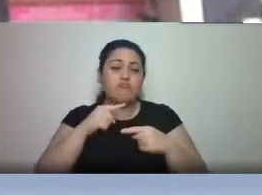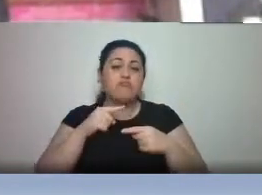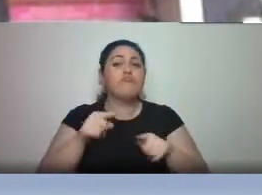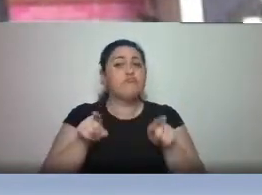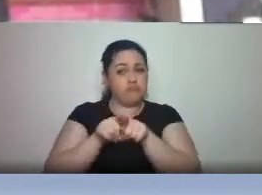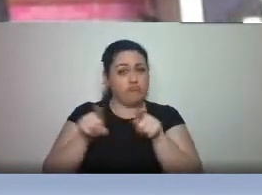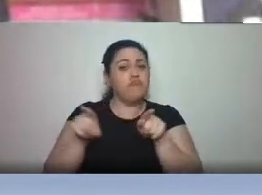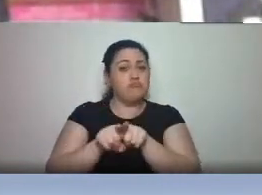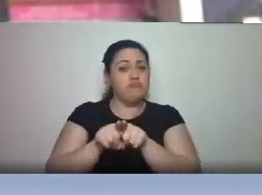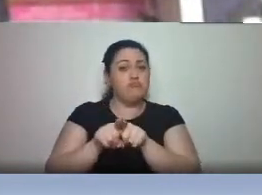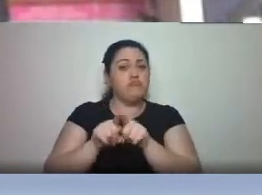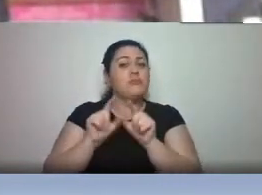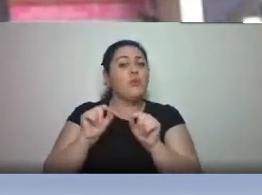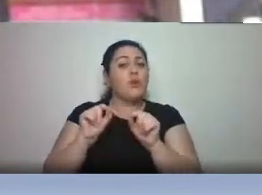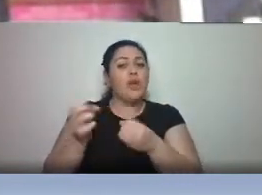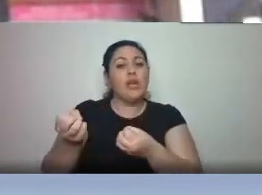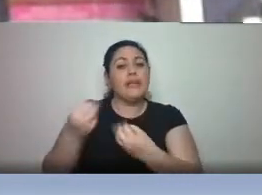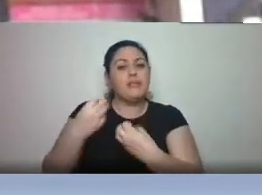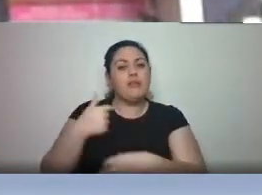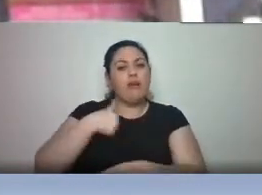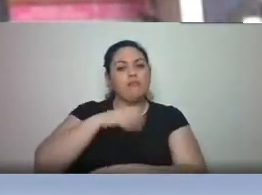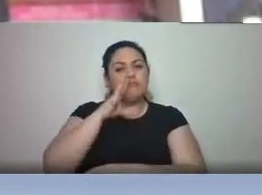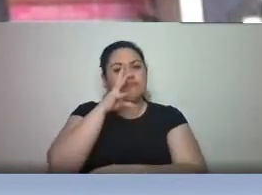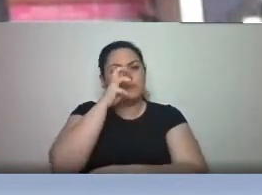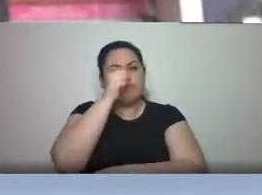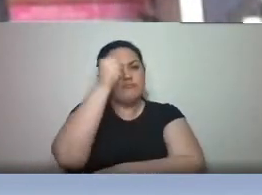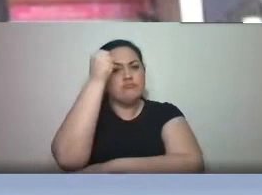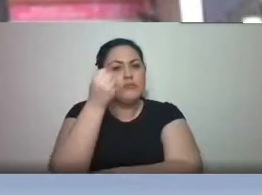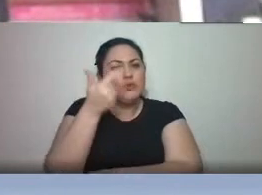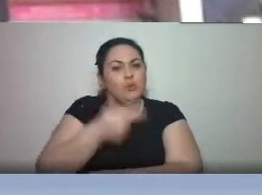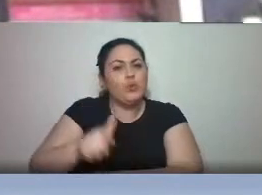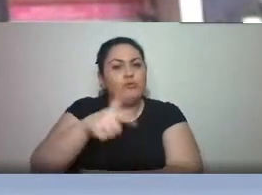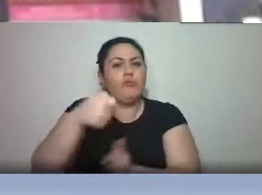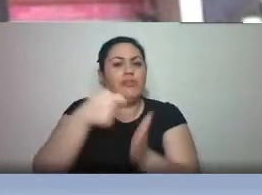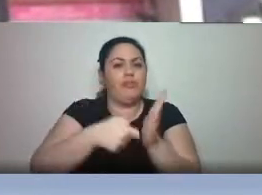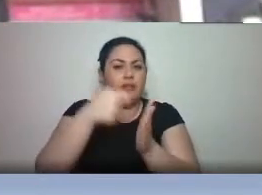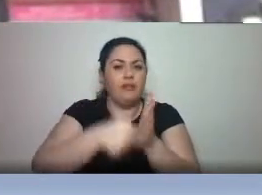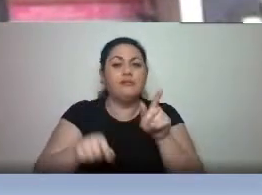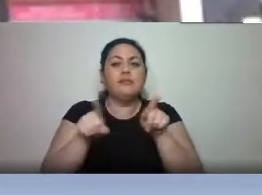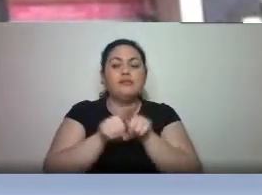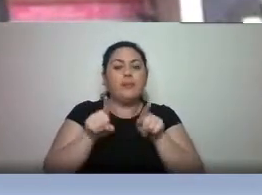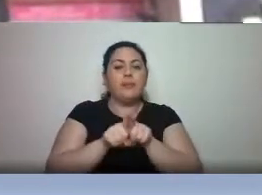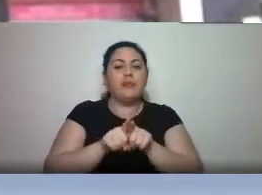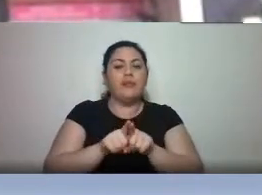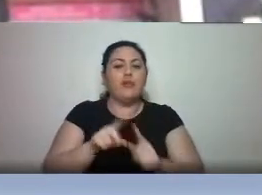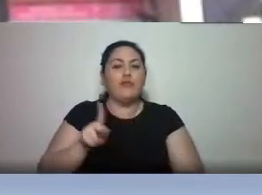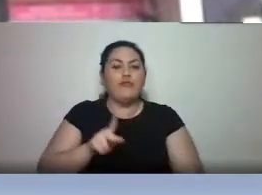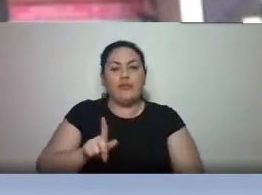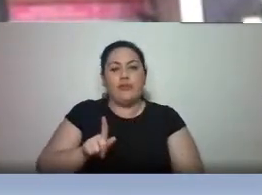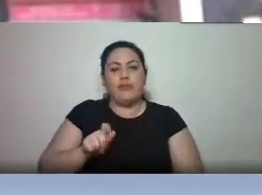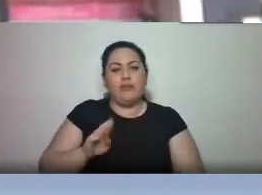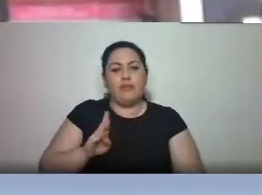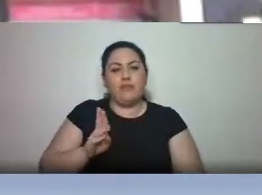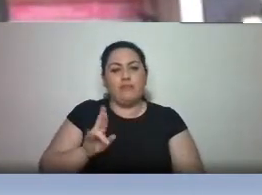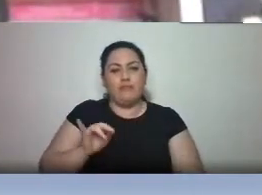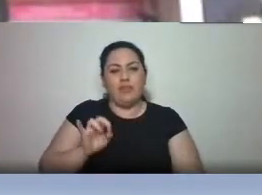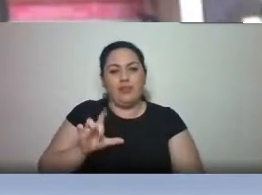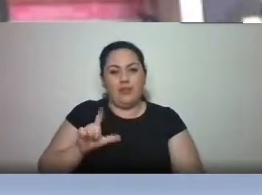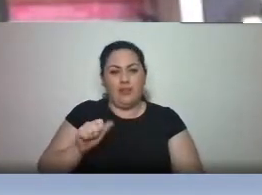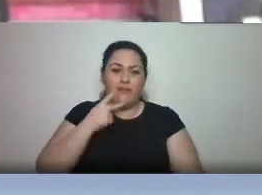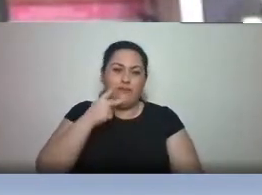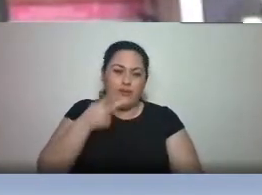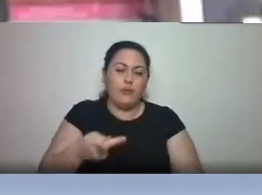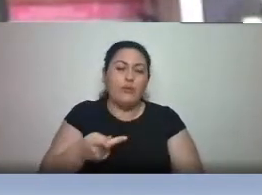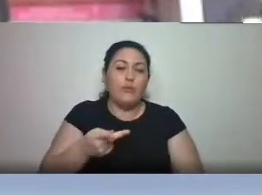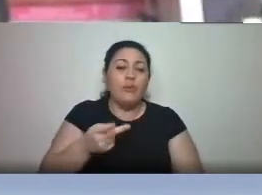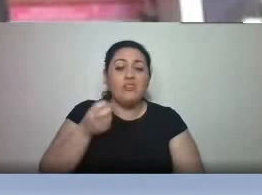da nossa resiliência e dos recursos internos que a professora Gabriela escreveu também, né? Se alguém em 2019